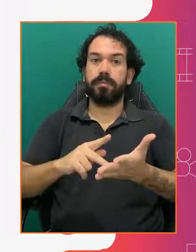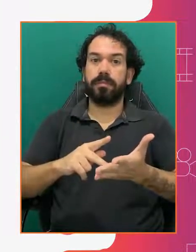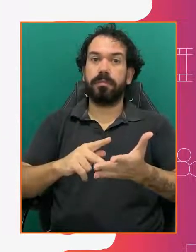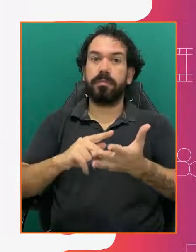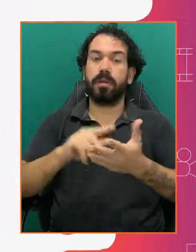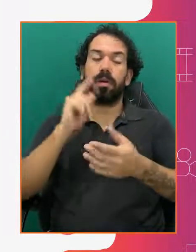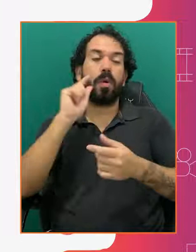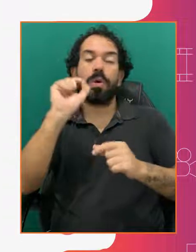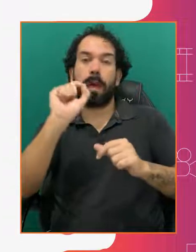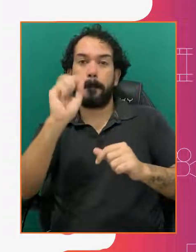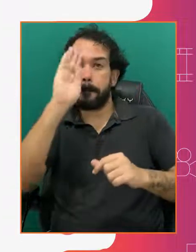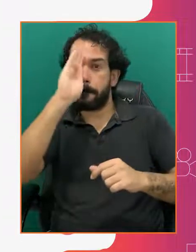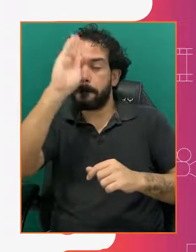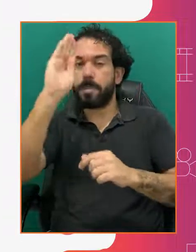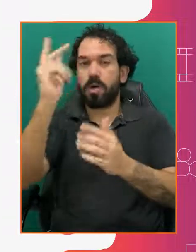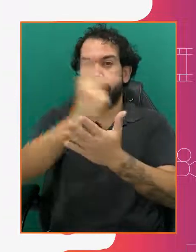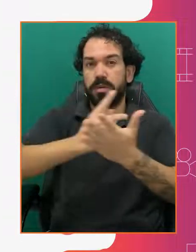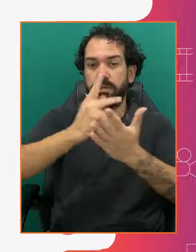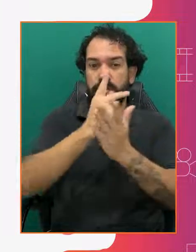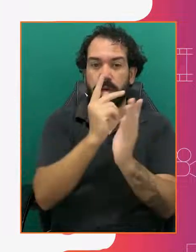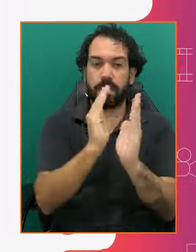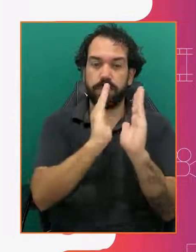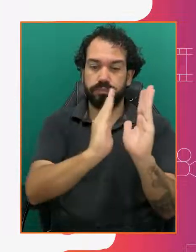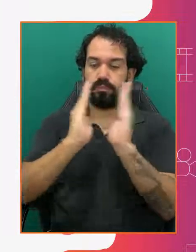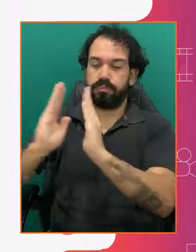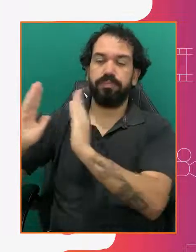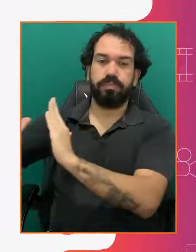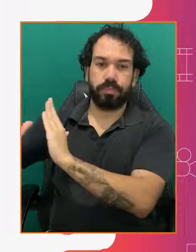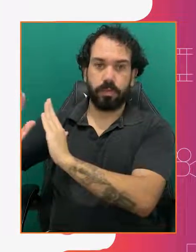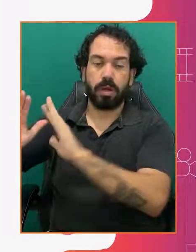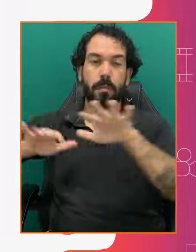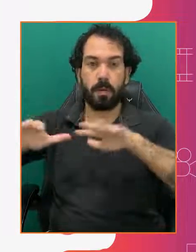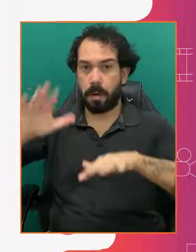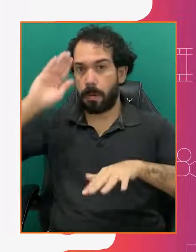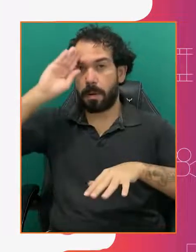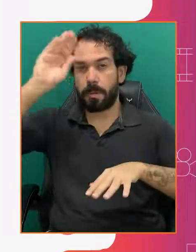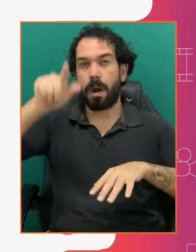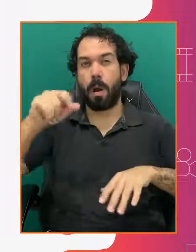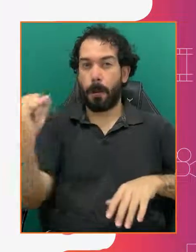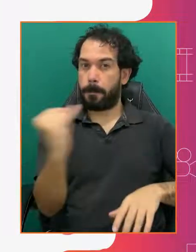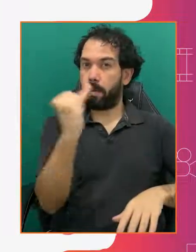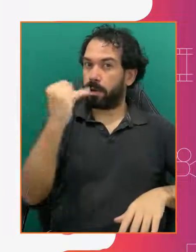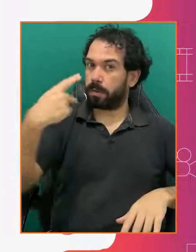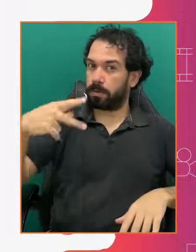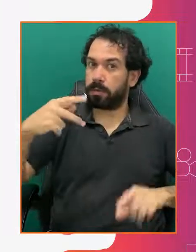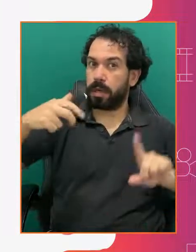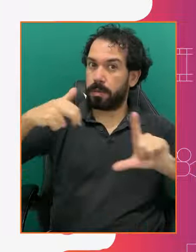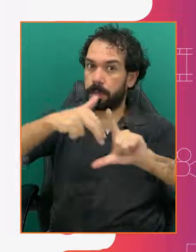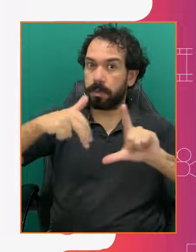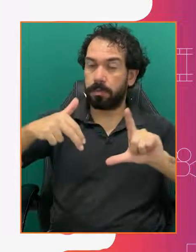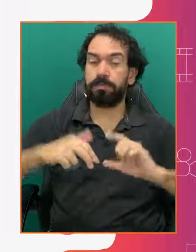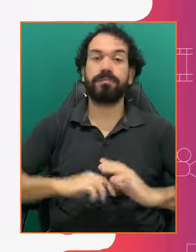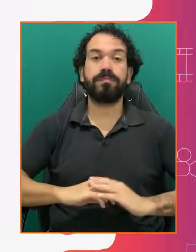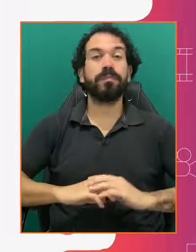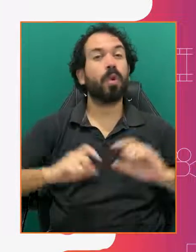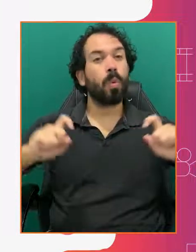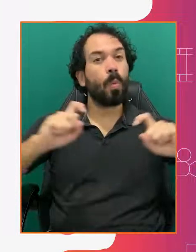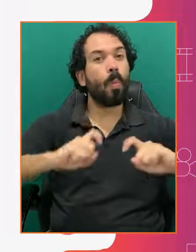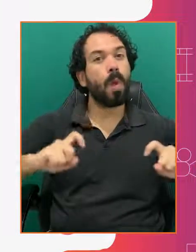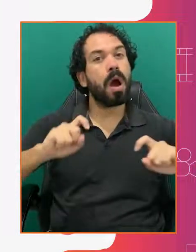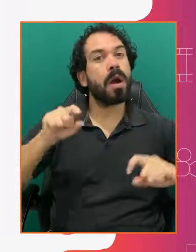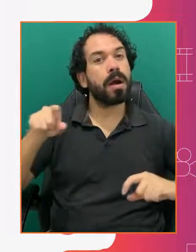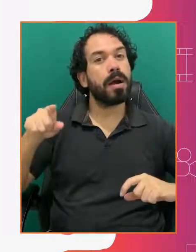os quadros-chaves, que são os movimentos mais pontuais e mais importantes da animação, e o computador